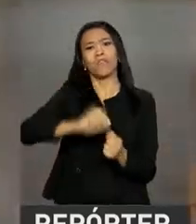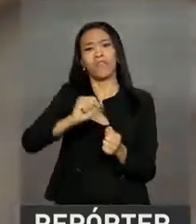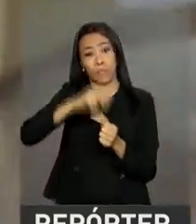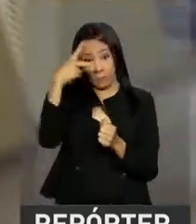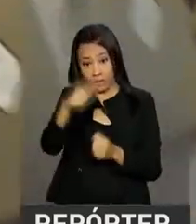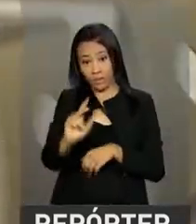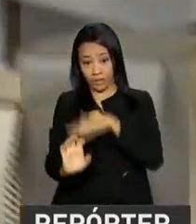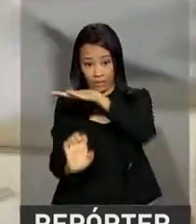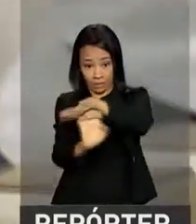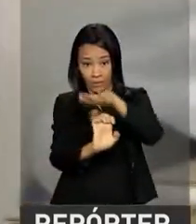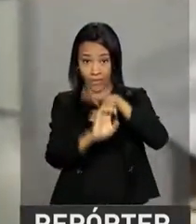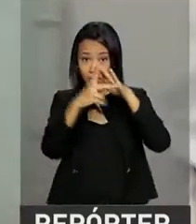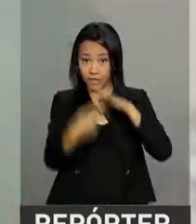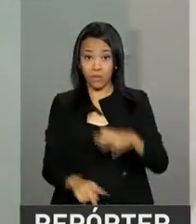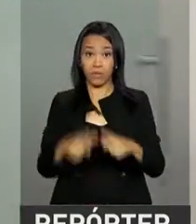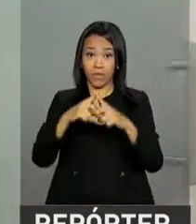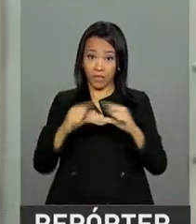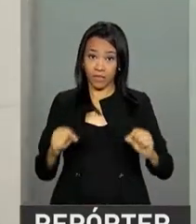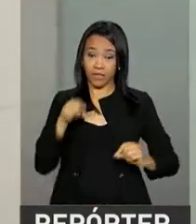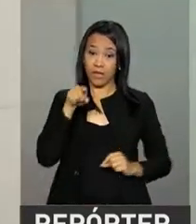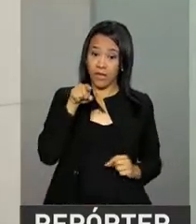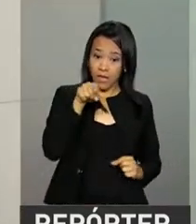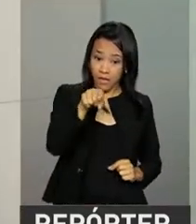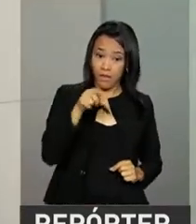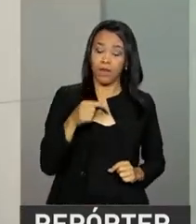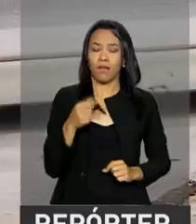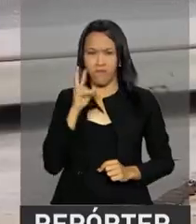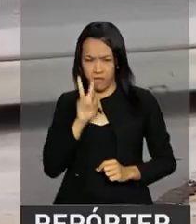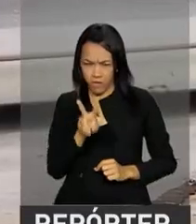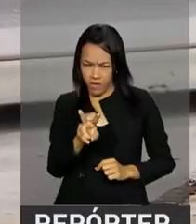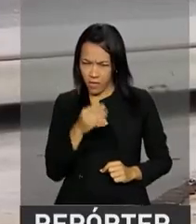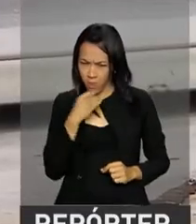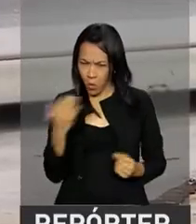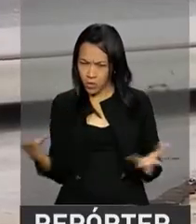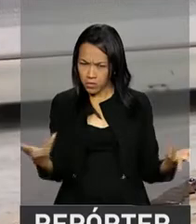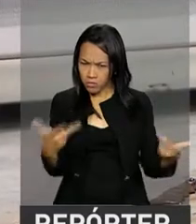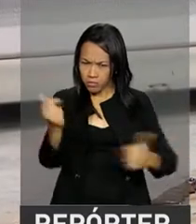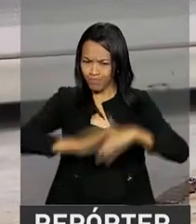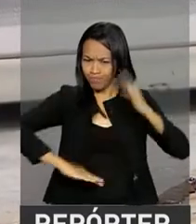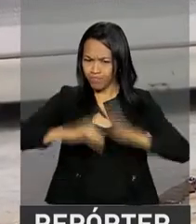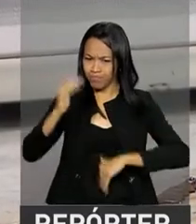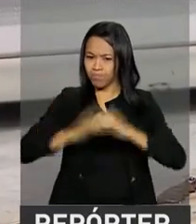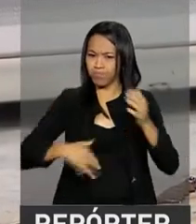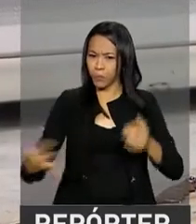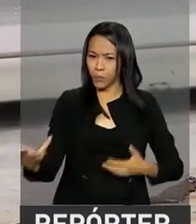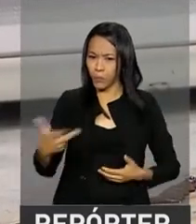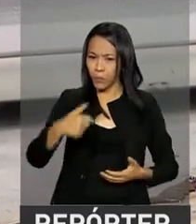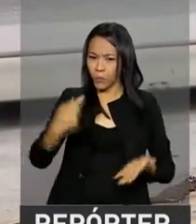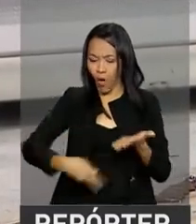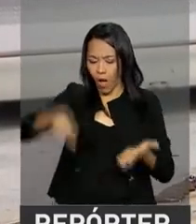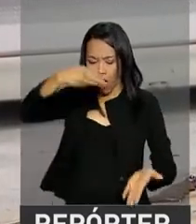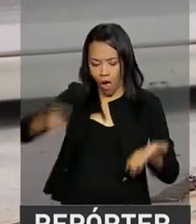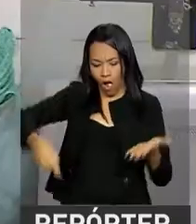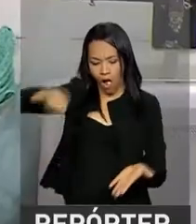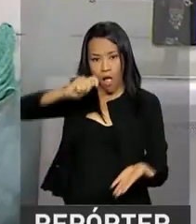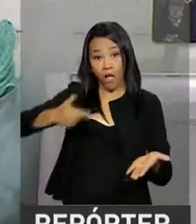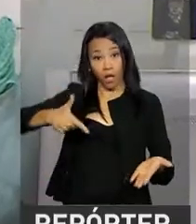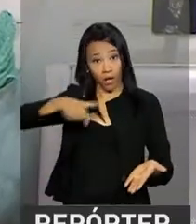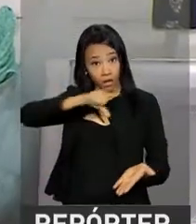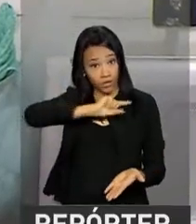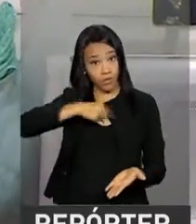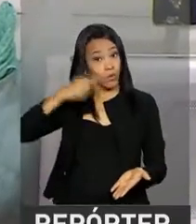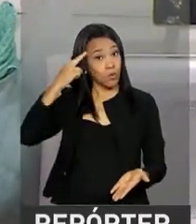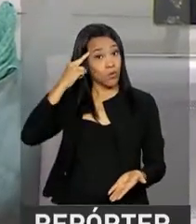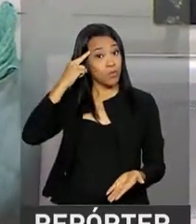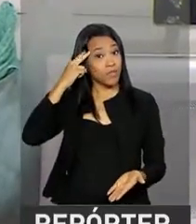do alexandre em brasília e quem o vê assim habilidoso com o chocolate não imagina que antes do seu sonho